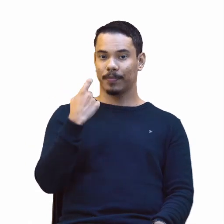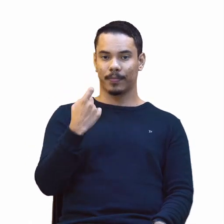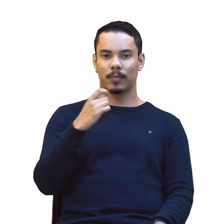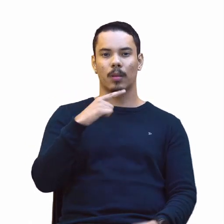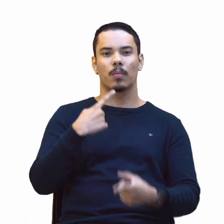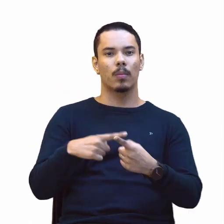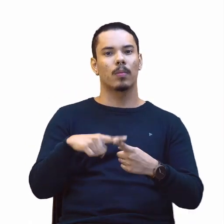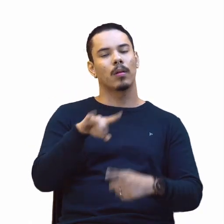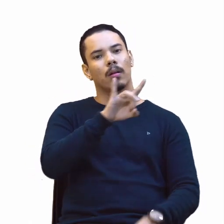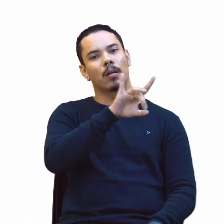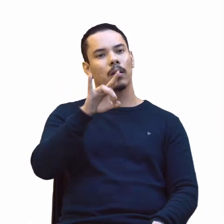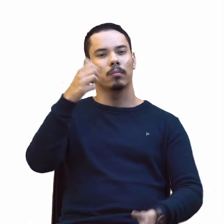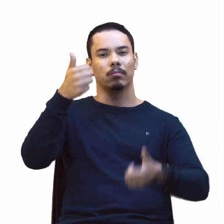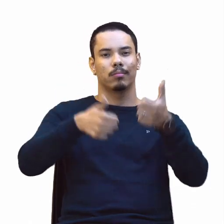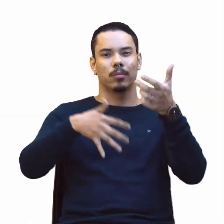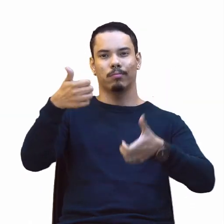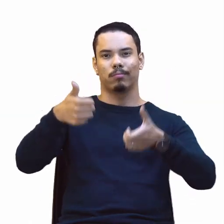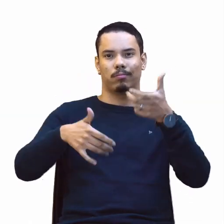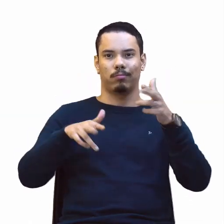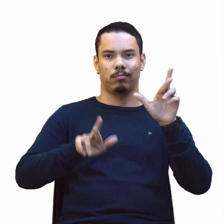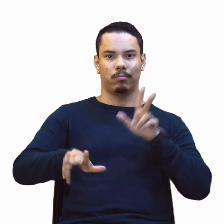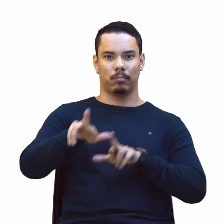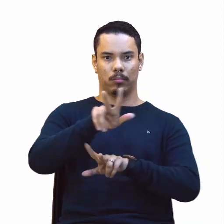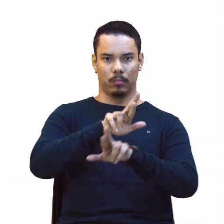dizer algo.